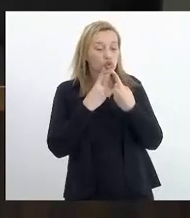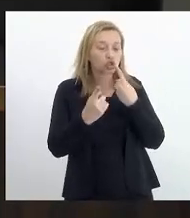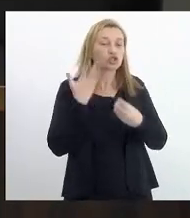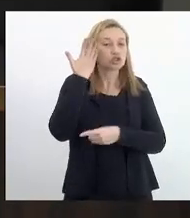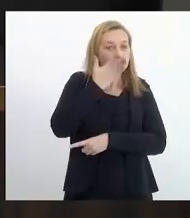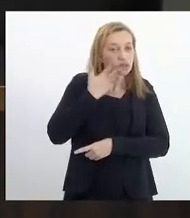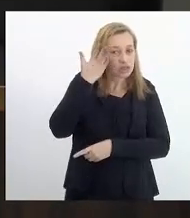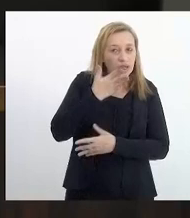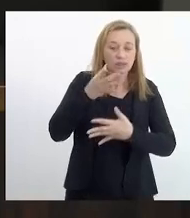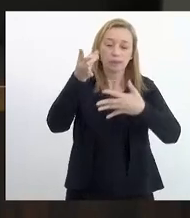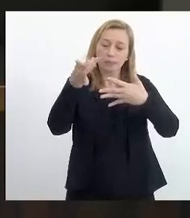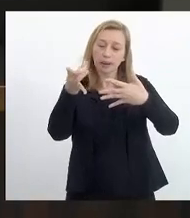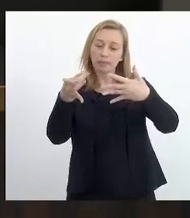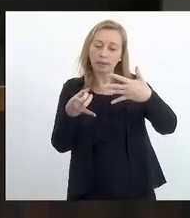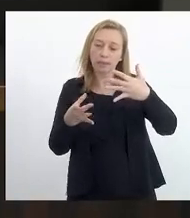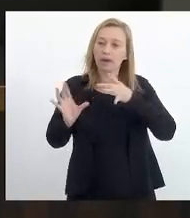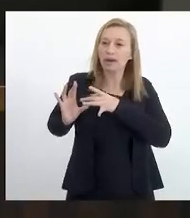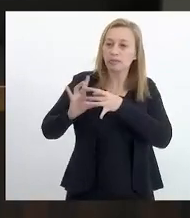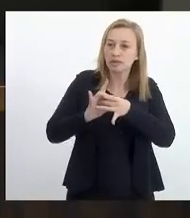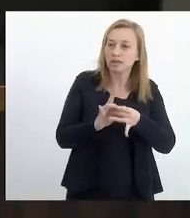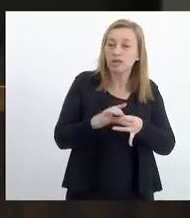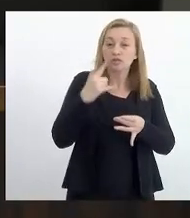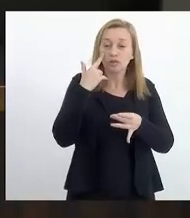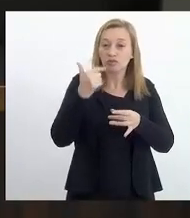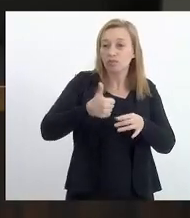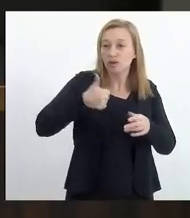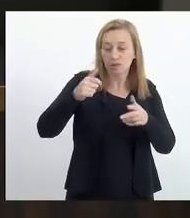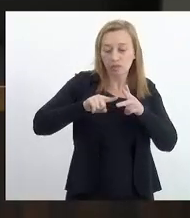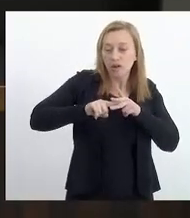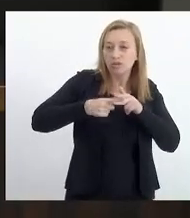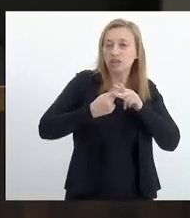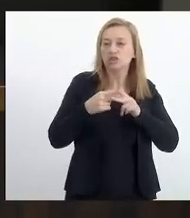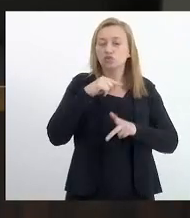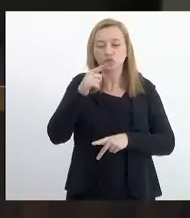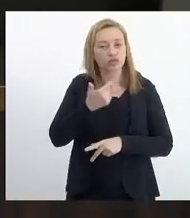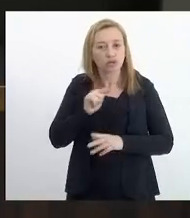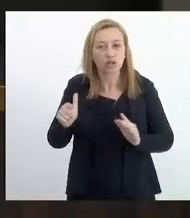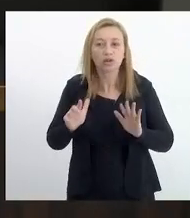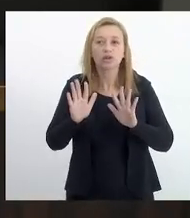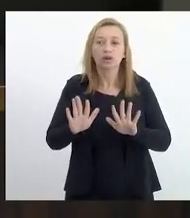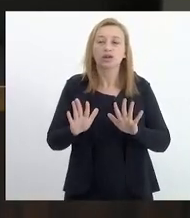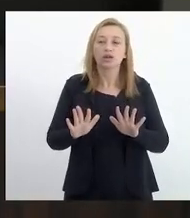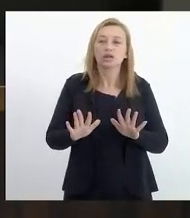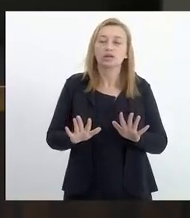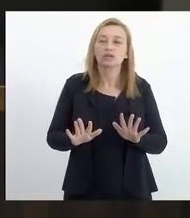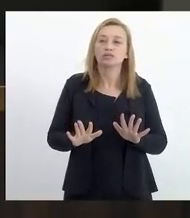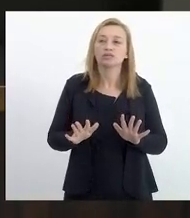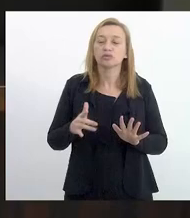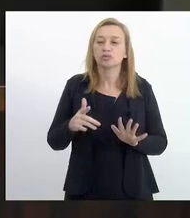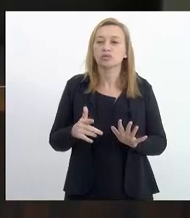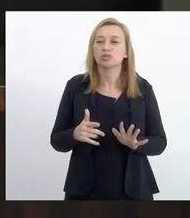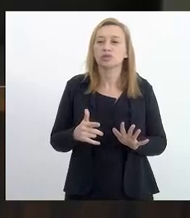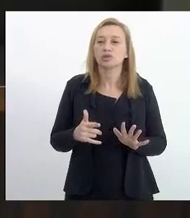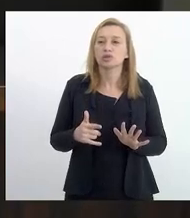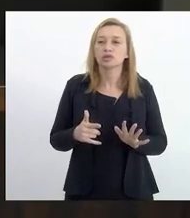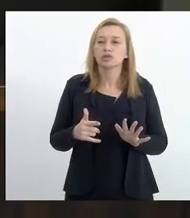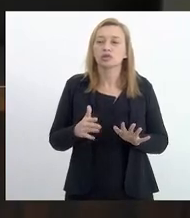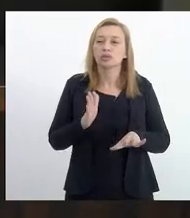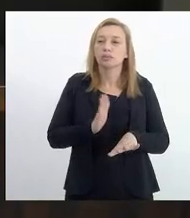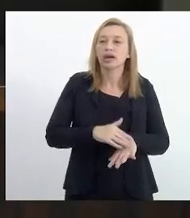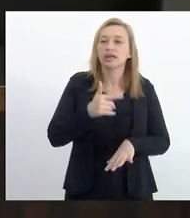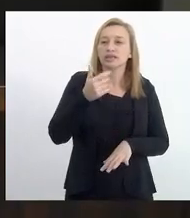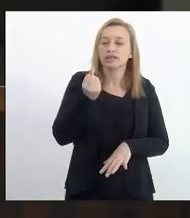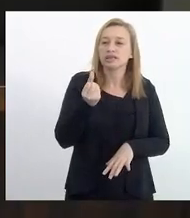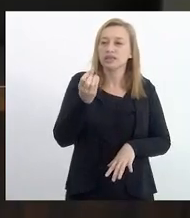mensagens, vamos emendar as mensagens, vamos modificá-las, eu não tenho dúvida. Vale a premissa que eu estou falando há mais de 60